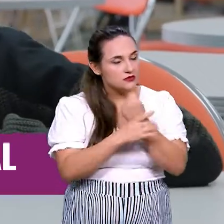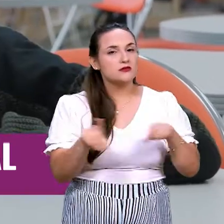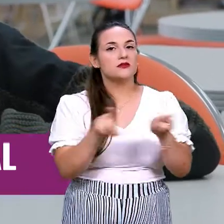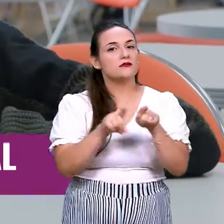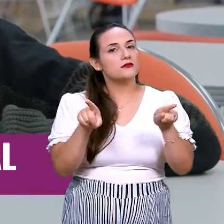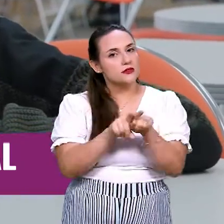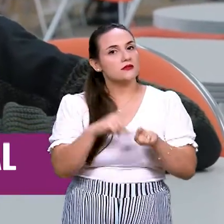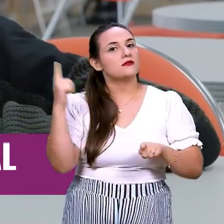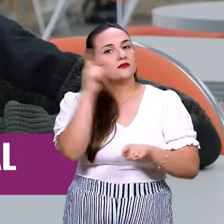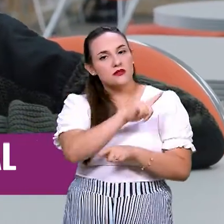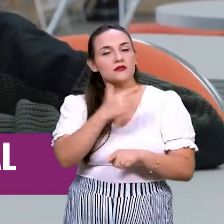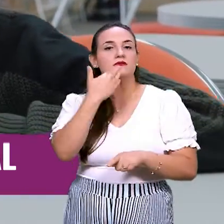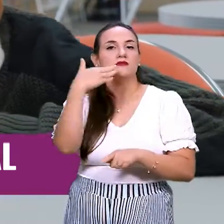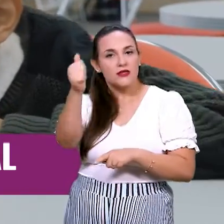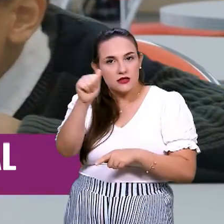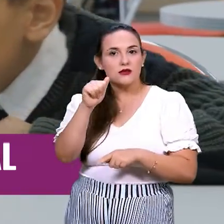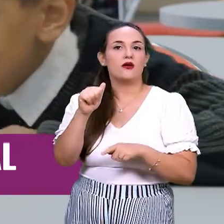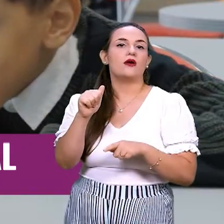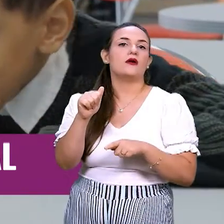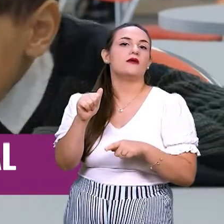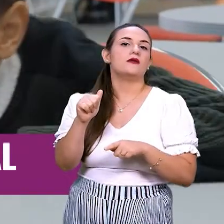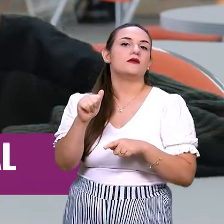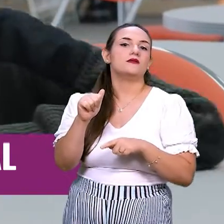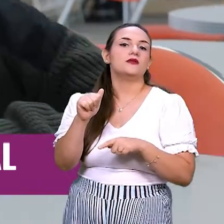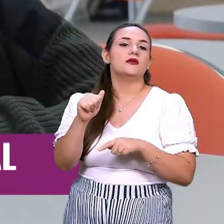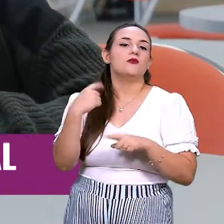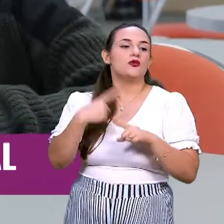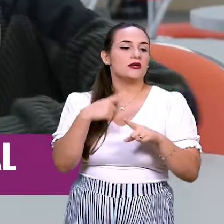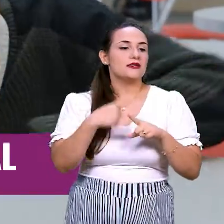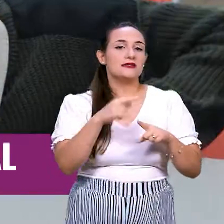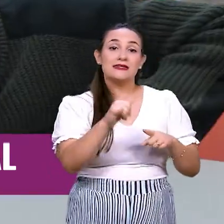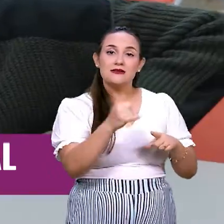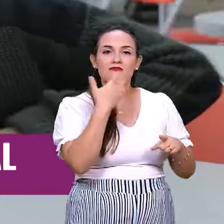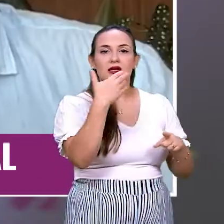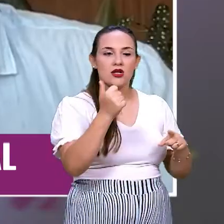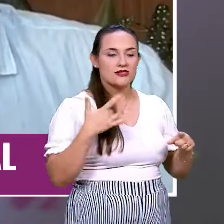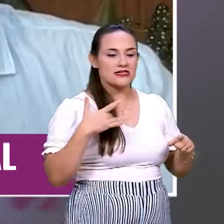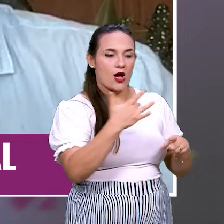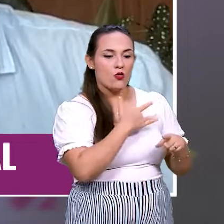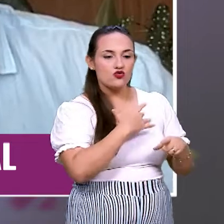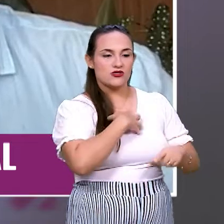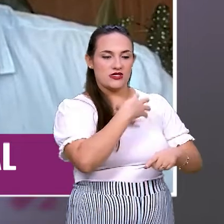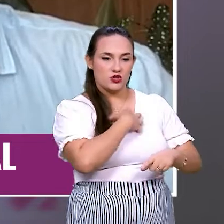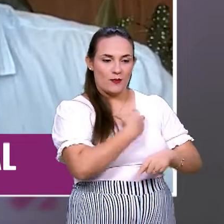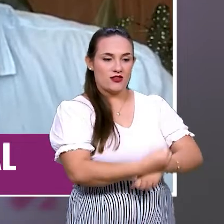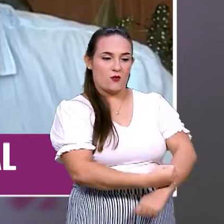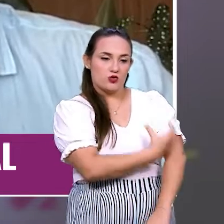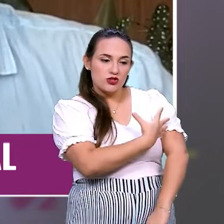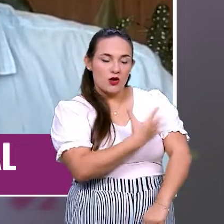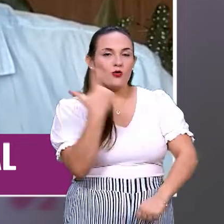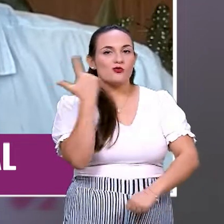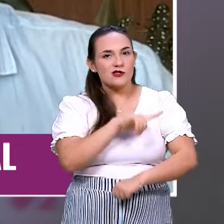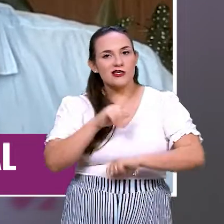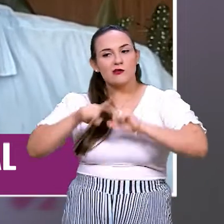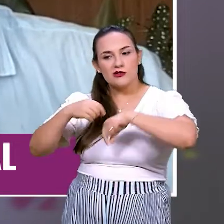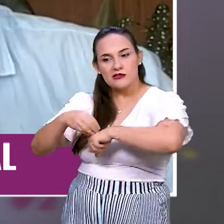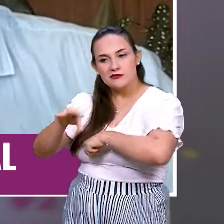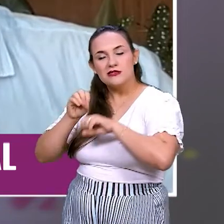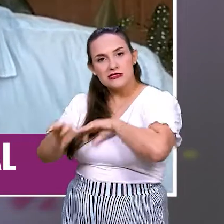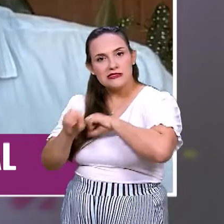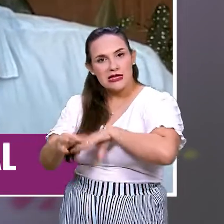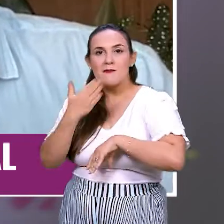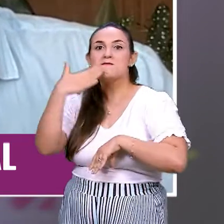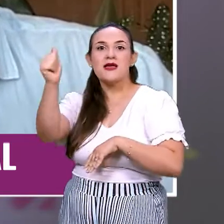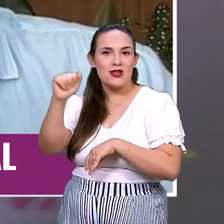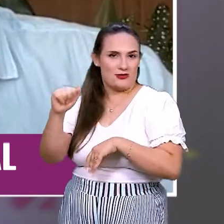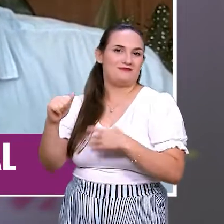e ajuda ele a passar muito melhor os conhecimentos cognitivos, que são tão importantes quanto os conhecimentos não cognitivos e socioemocionais.